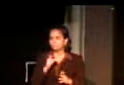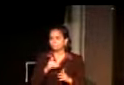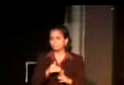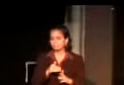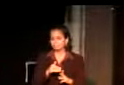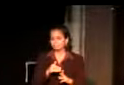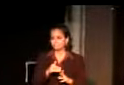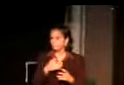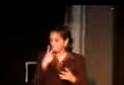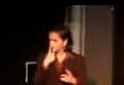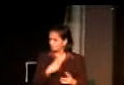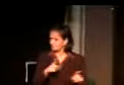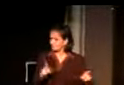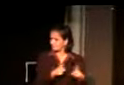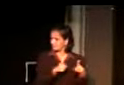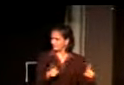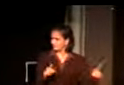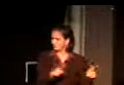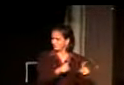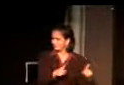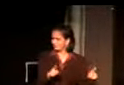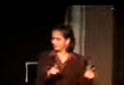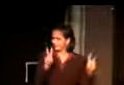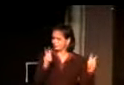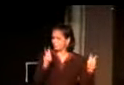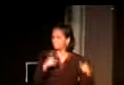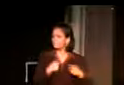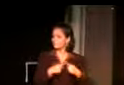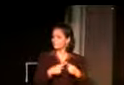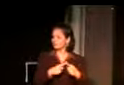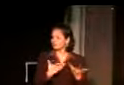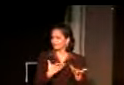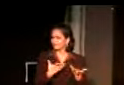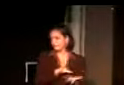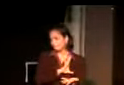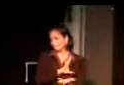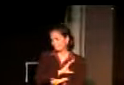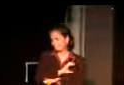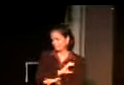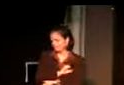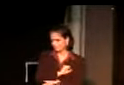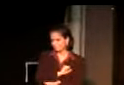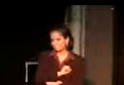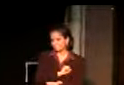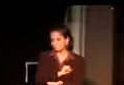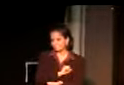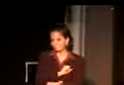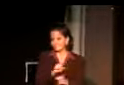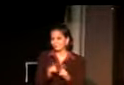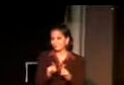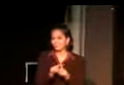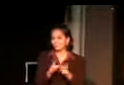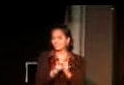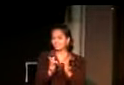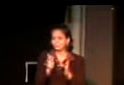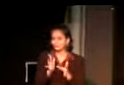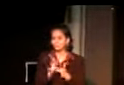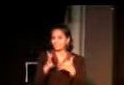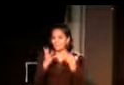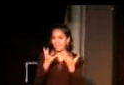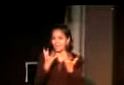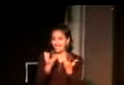e cantamos isso ele fez por amor é claro mas também fez porque Deus